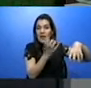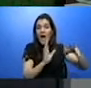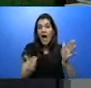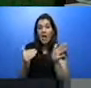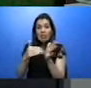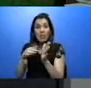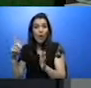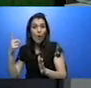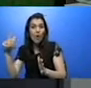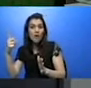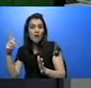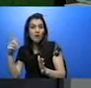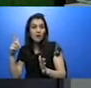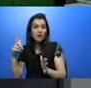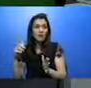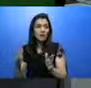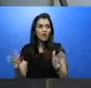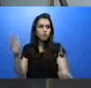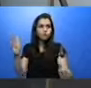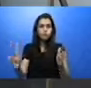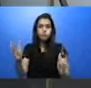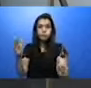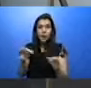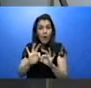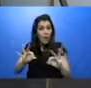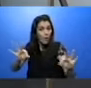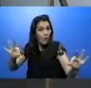quilômetros. Vamos lá.